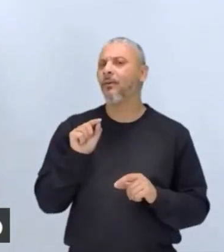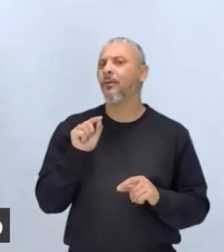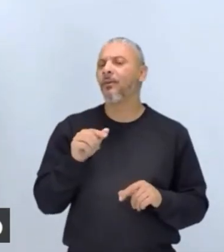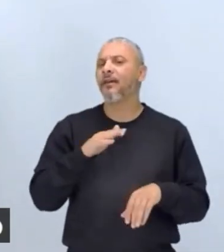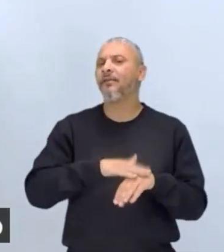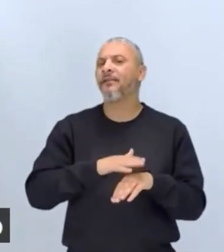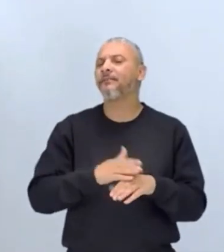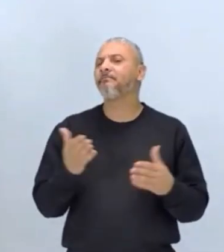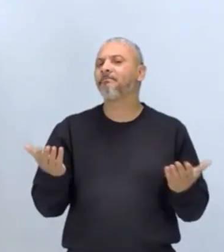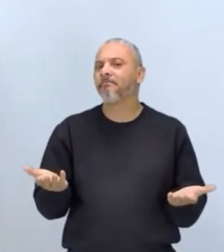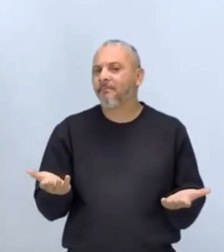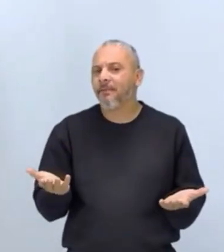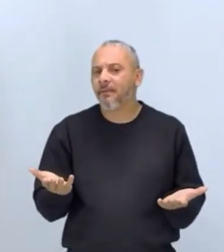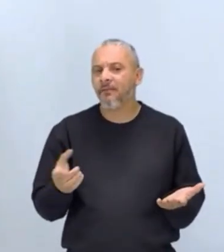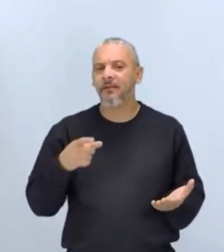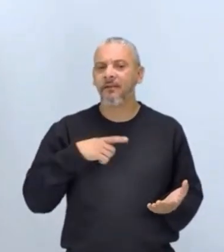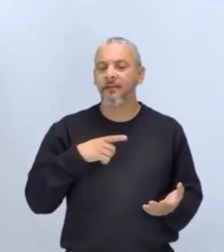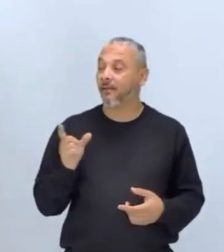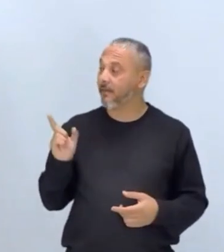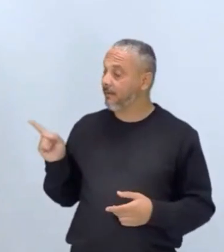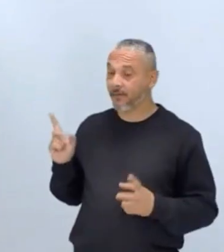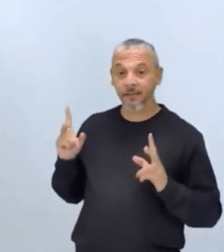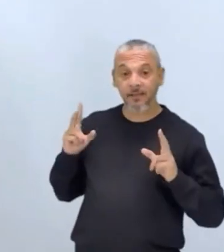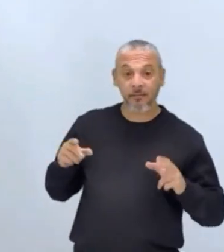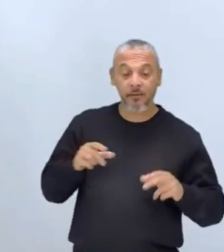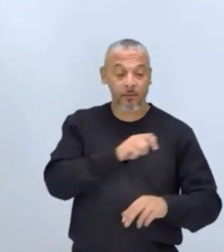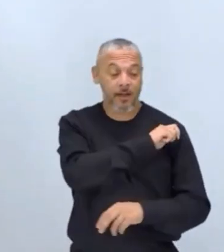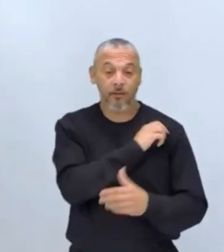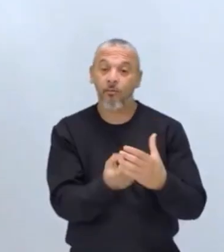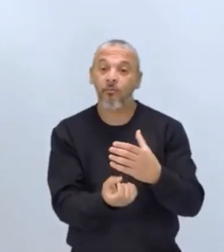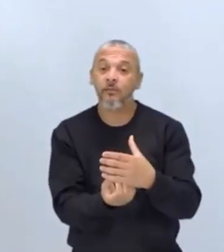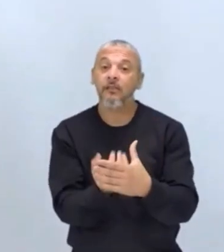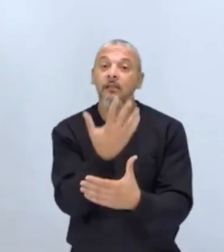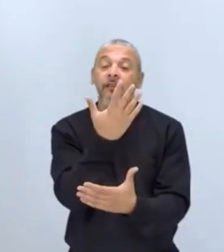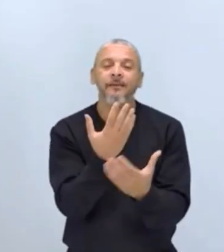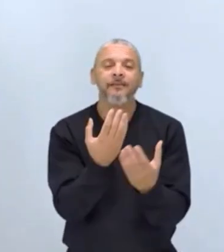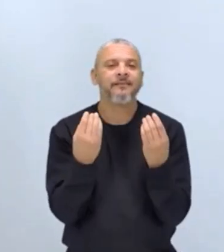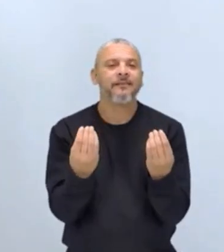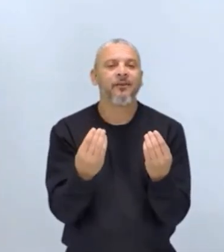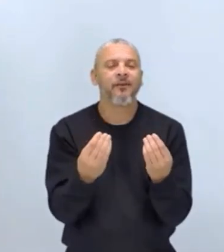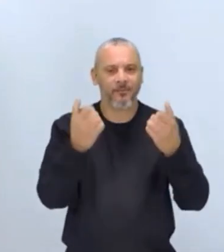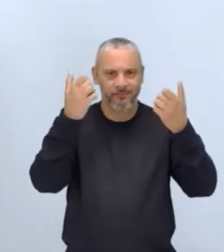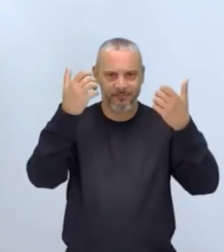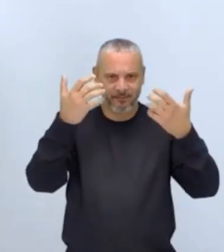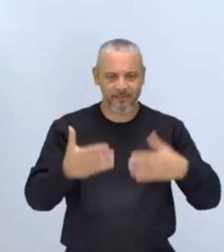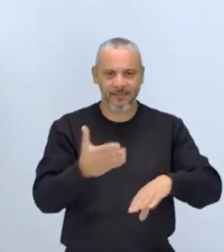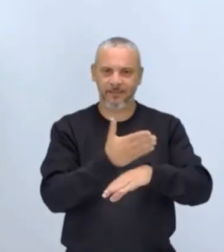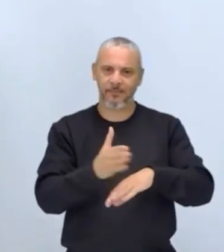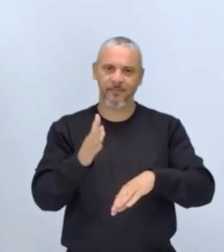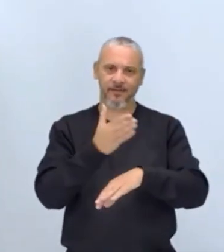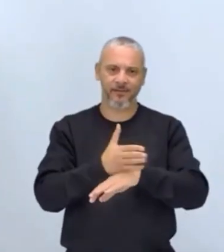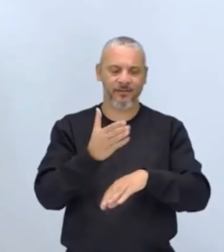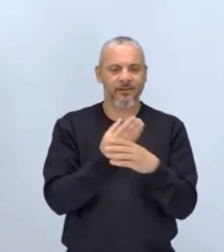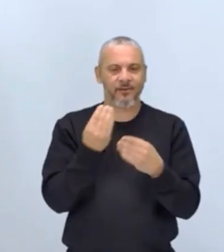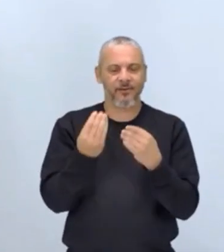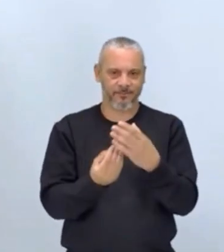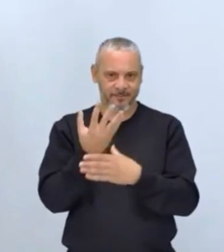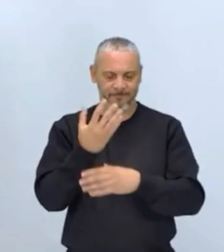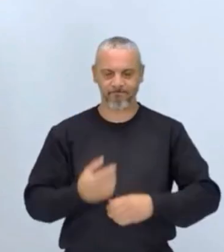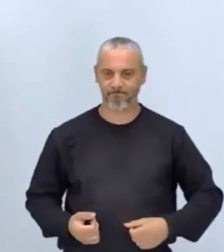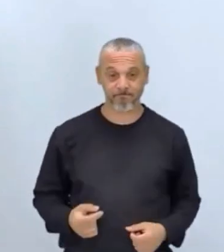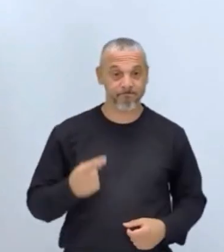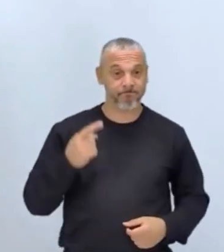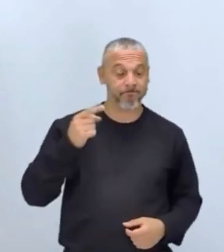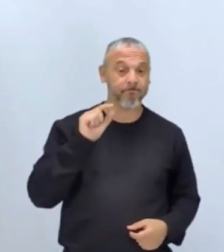que a gente faz quando a gente tem um autômato desse, o aluno precisa criar do zero, e aqui a gente vai falar um pouquinho sobre a prática de criação desse